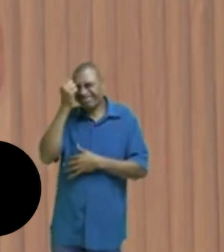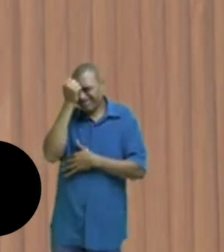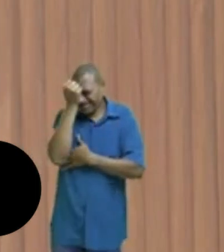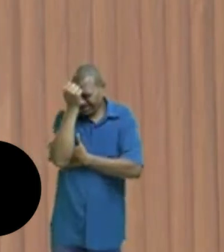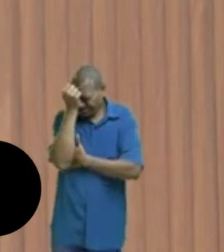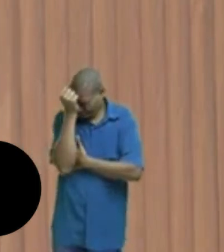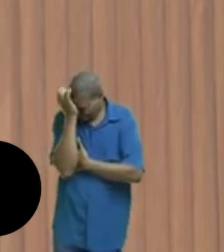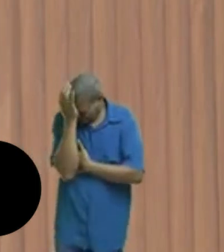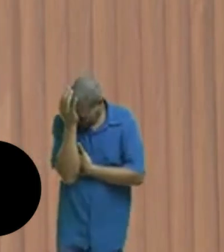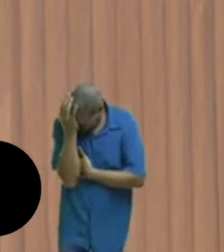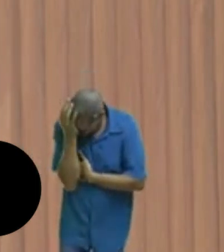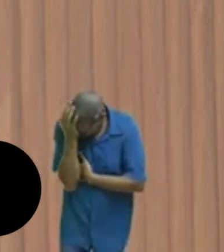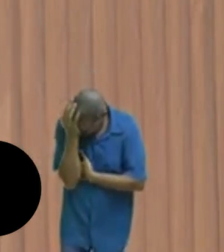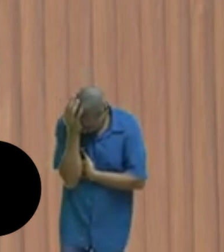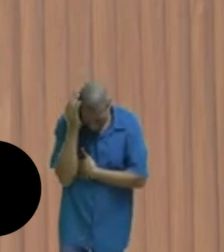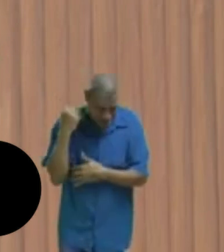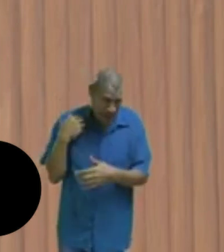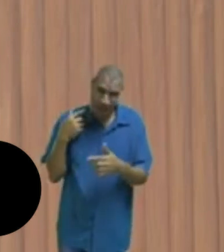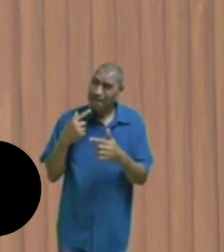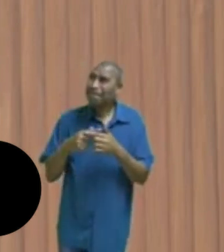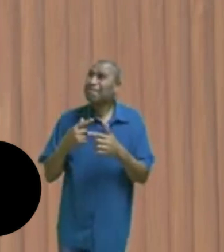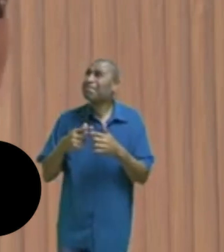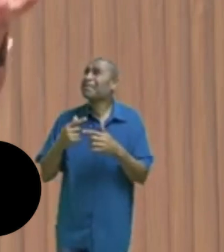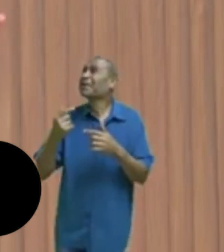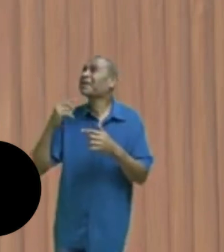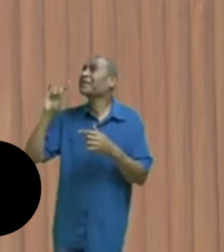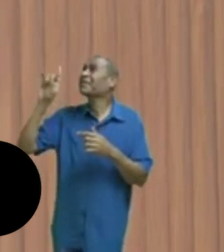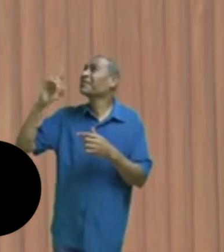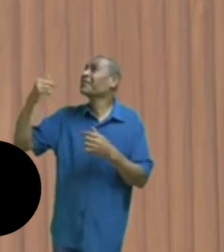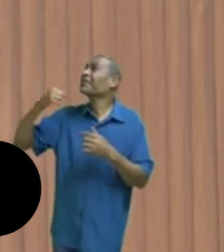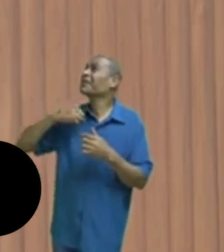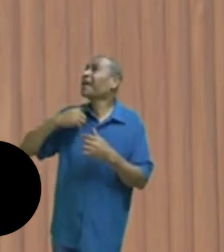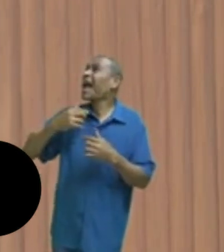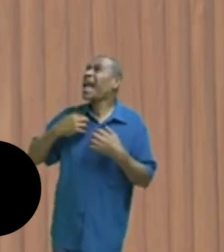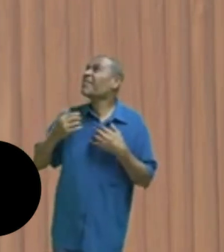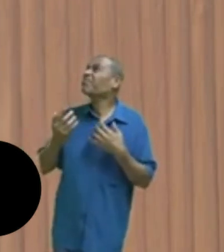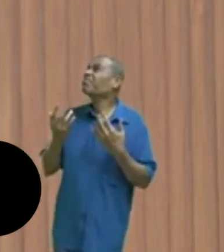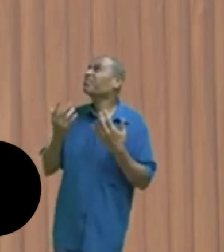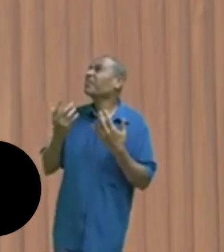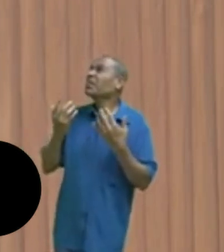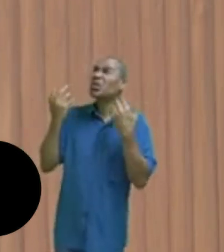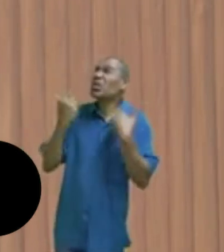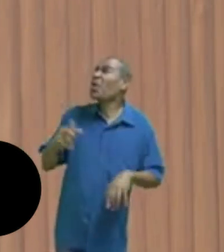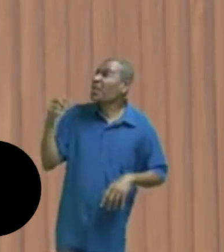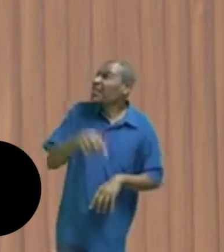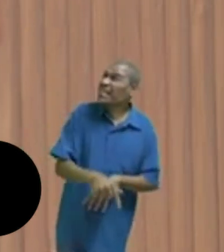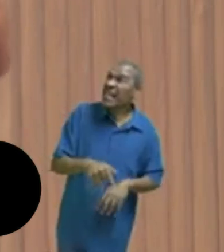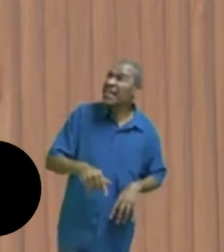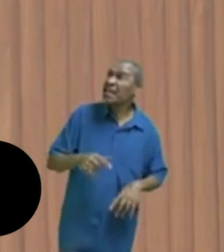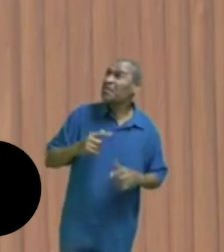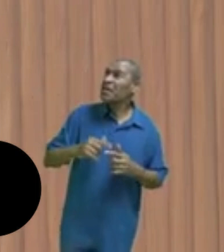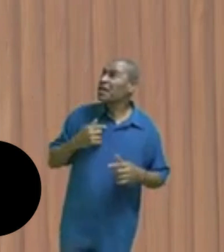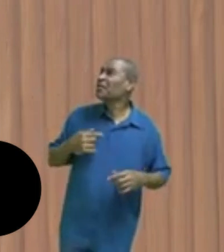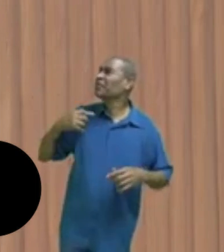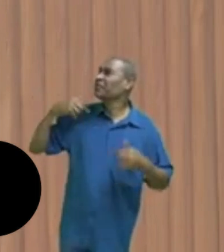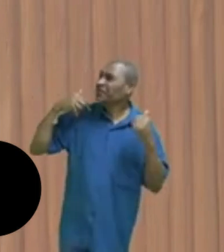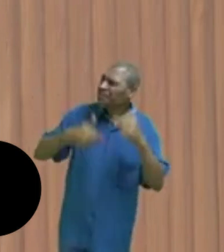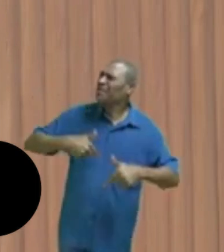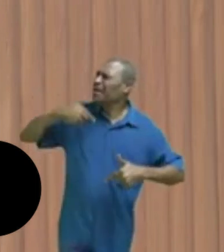o Senhor me quebranta? Eu não quero mais voltar aqui. Eu não quero mais voltar nesse lugar